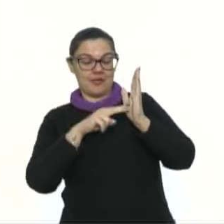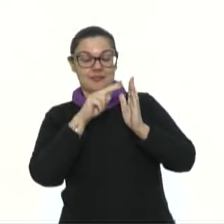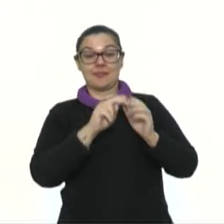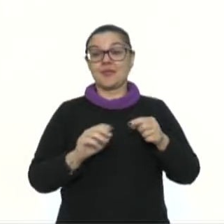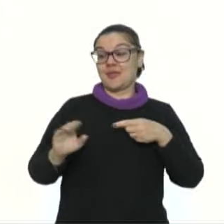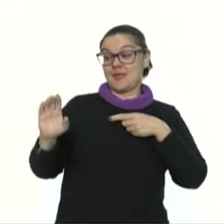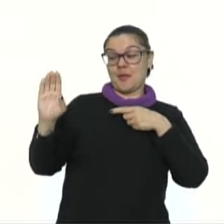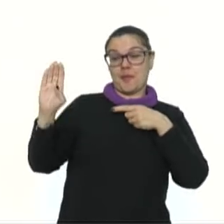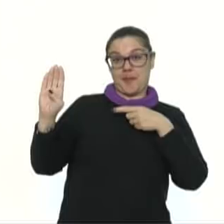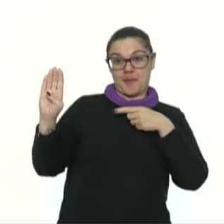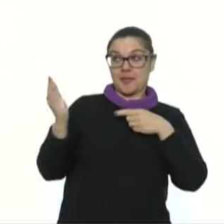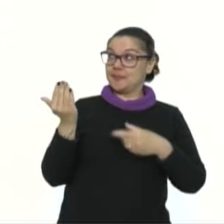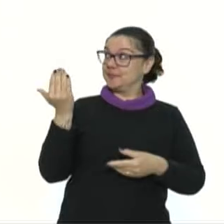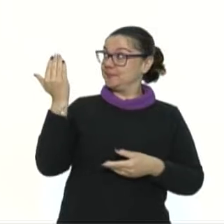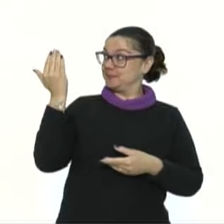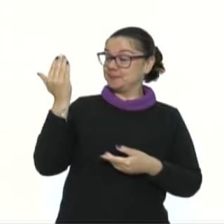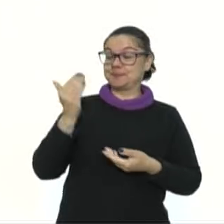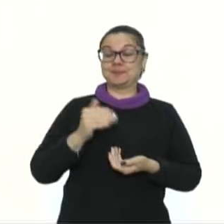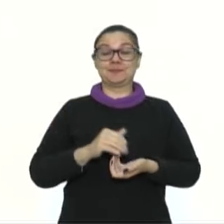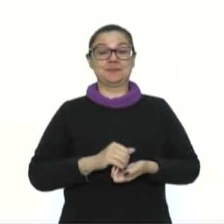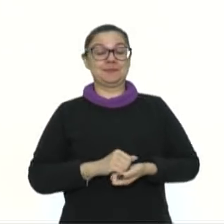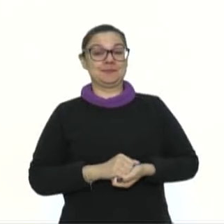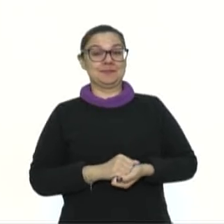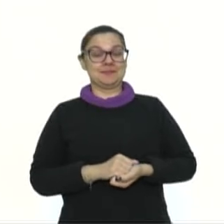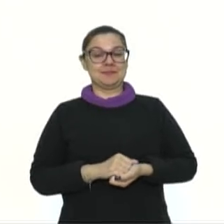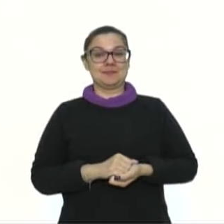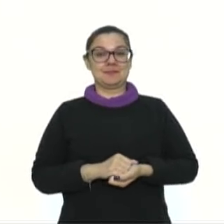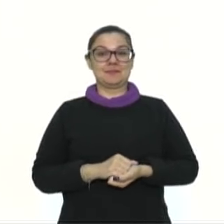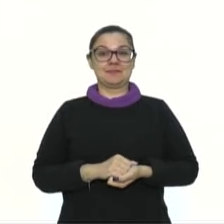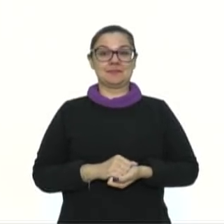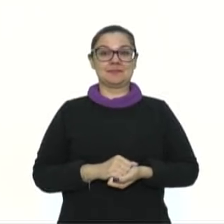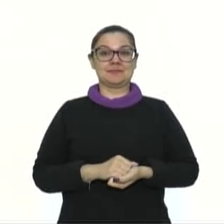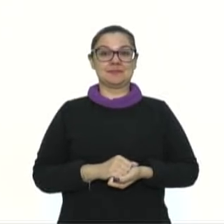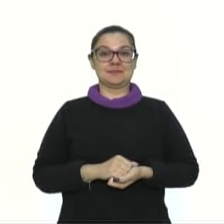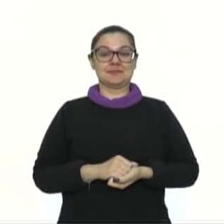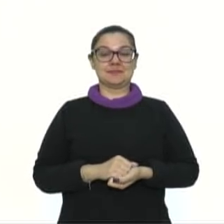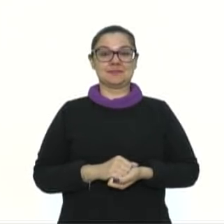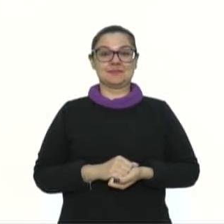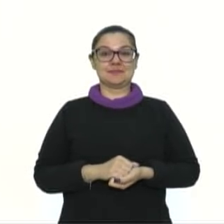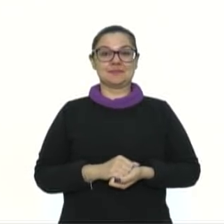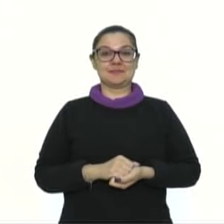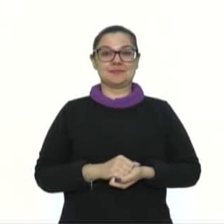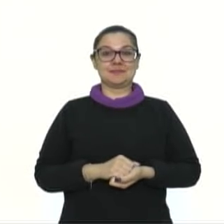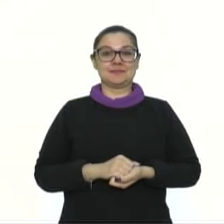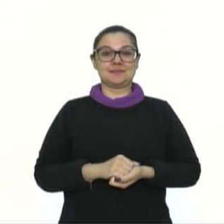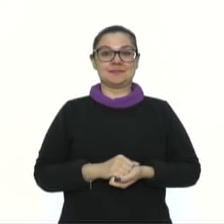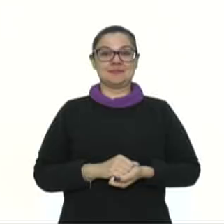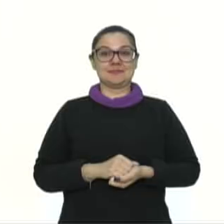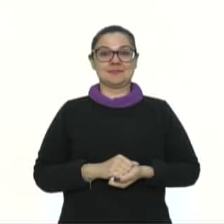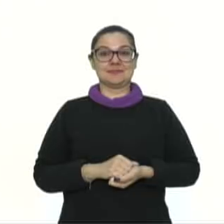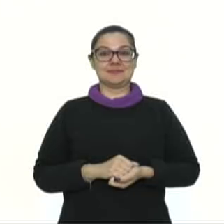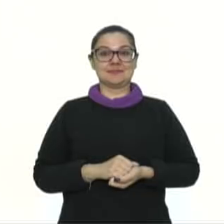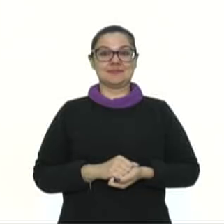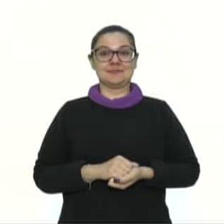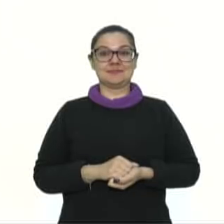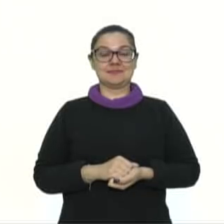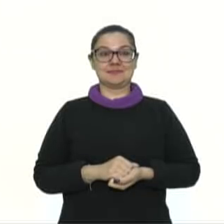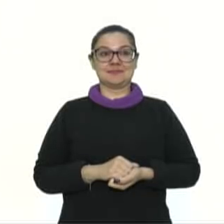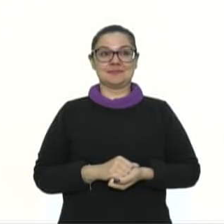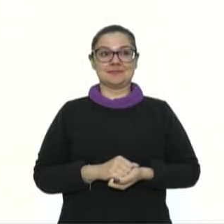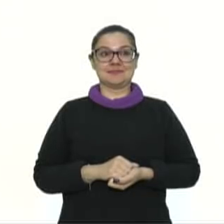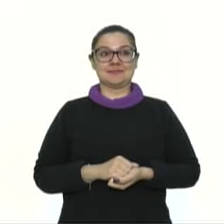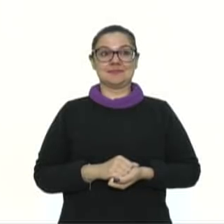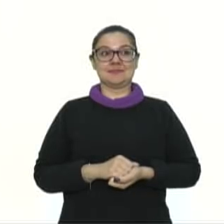que possuem esse tipo de comportamento costumam não se responsabilizar por seus erros ou dificuldades e podem utilizar de